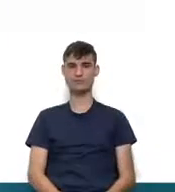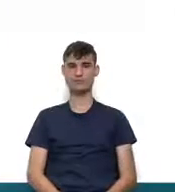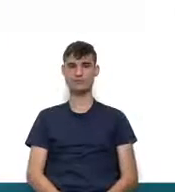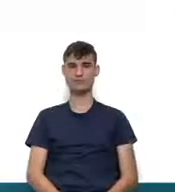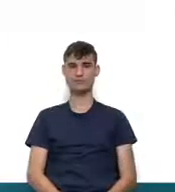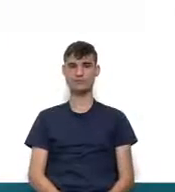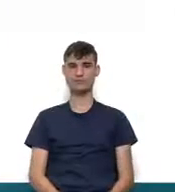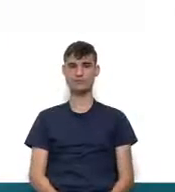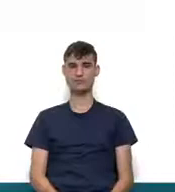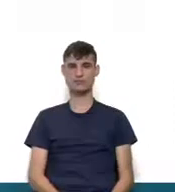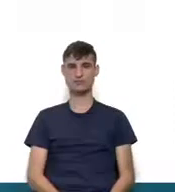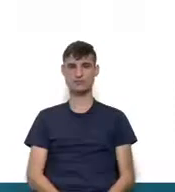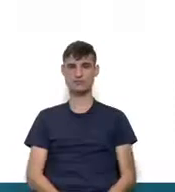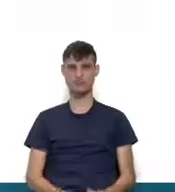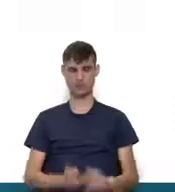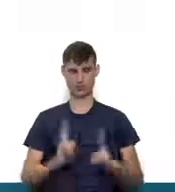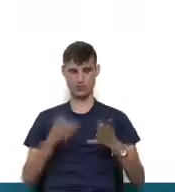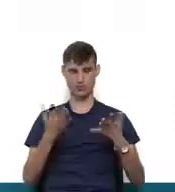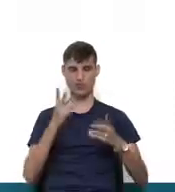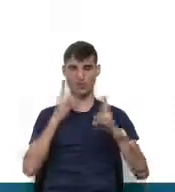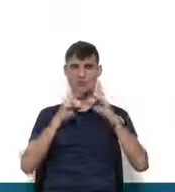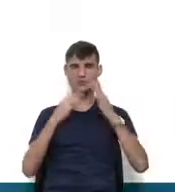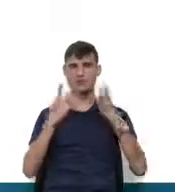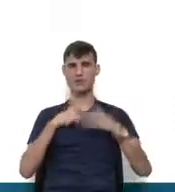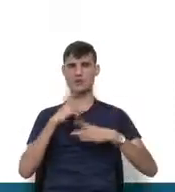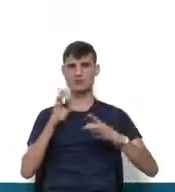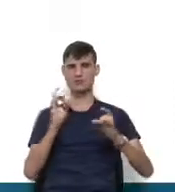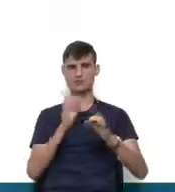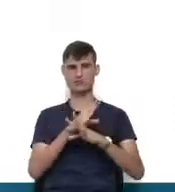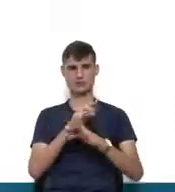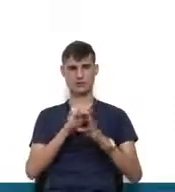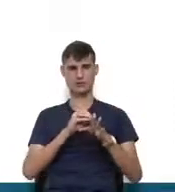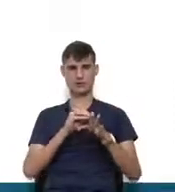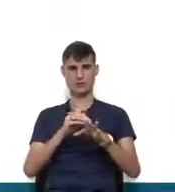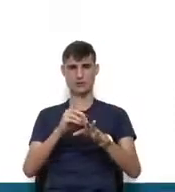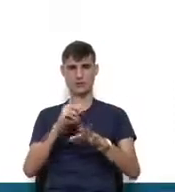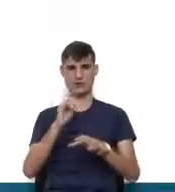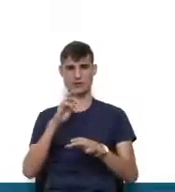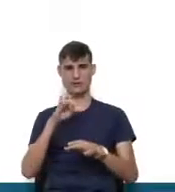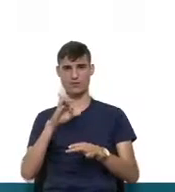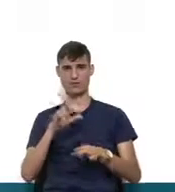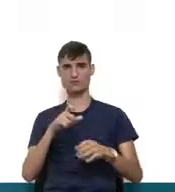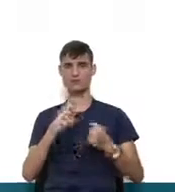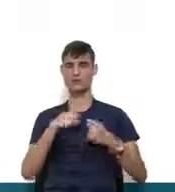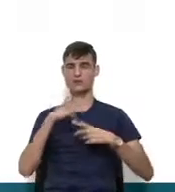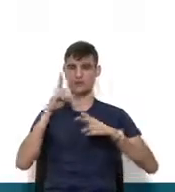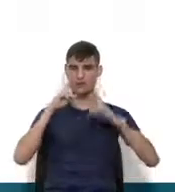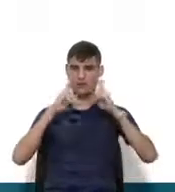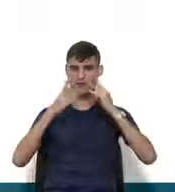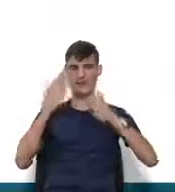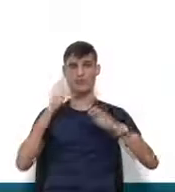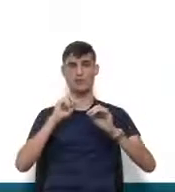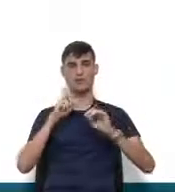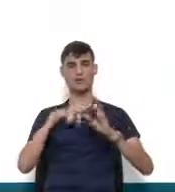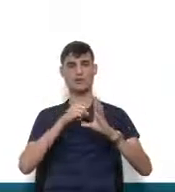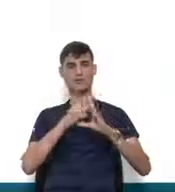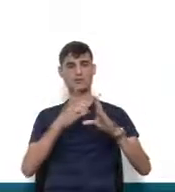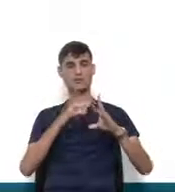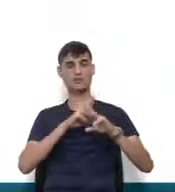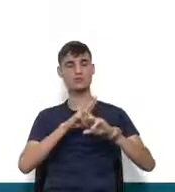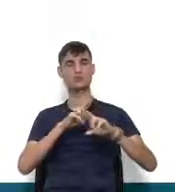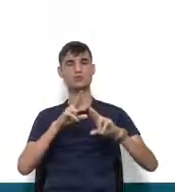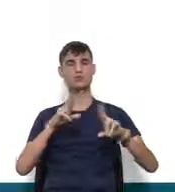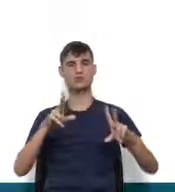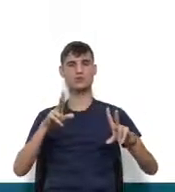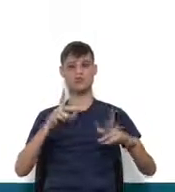Continuando, quando a gente está trabalhando aqui agora com derivadas, a gente precisa relembrar o que são equações